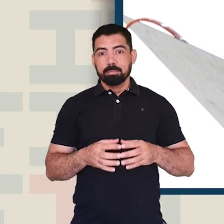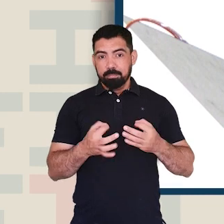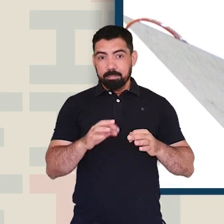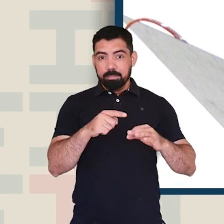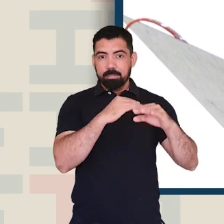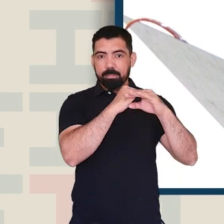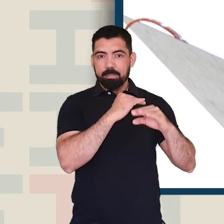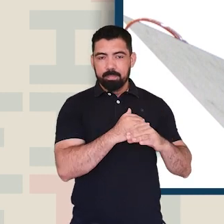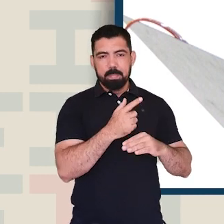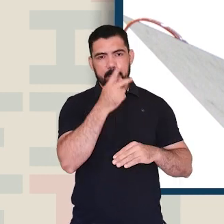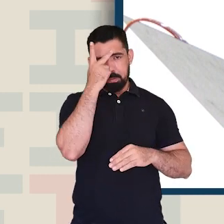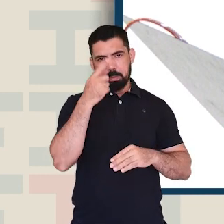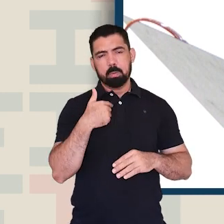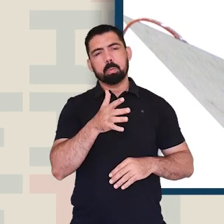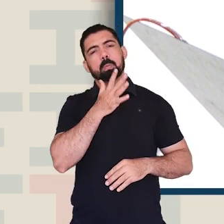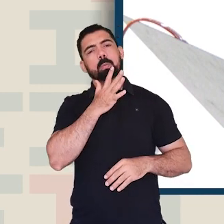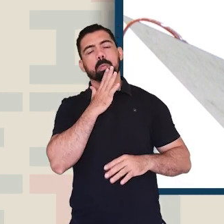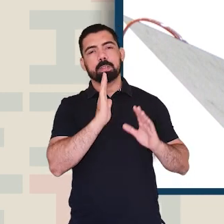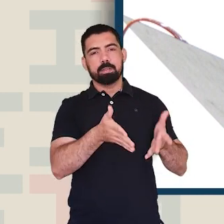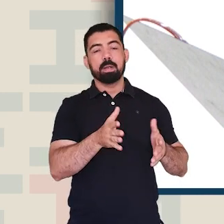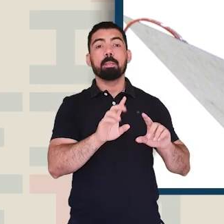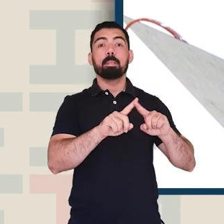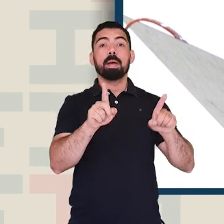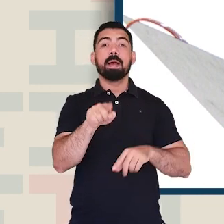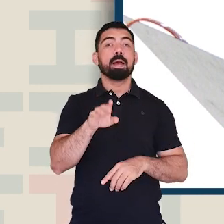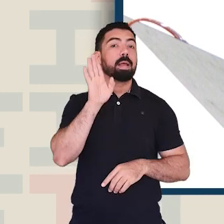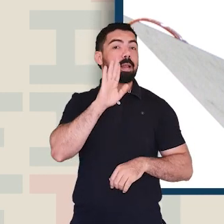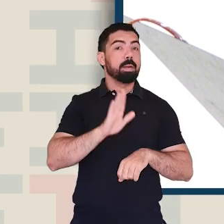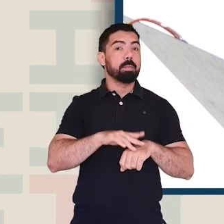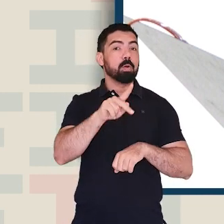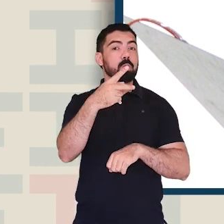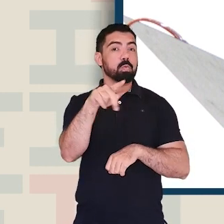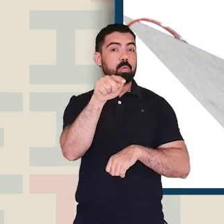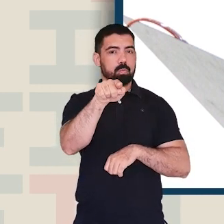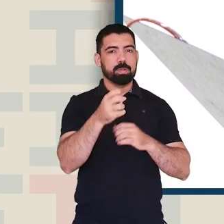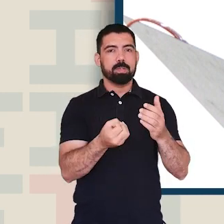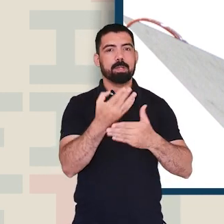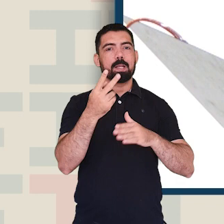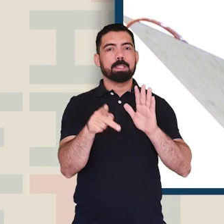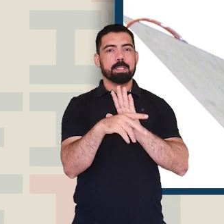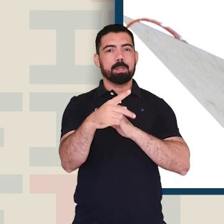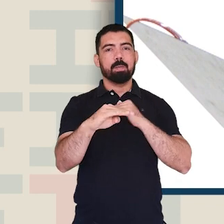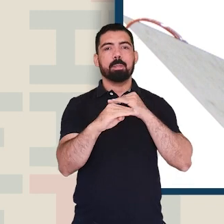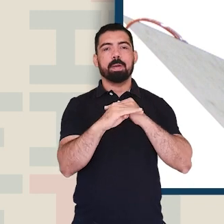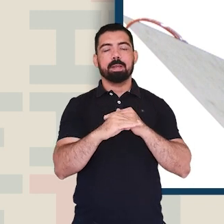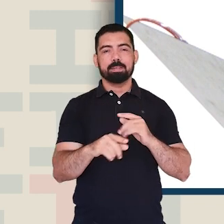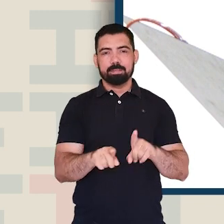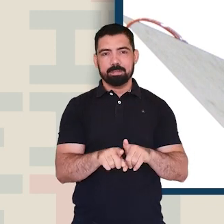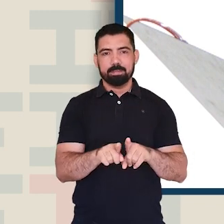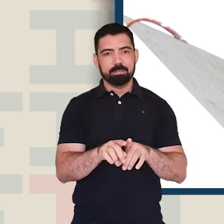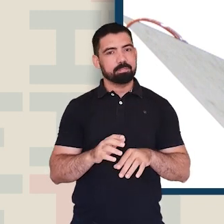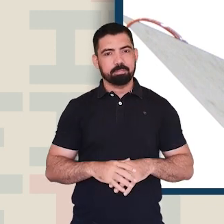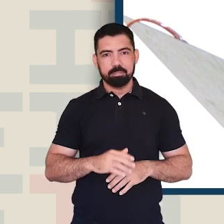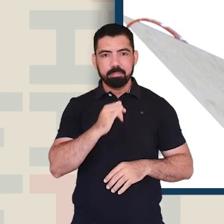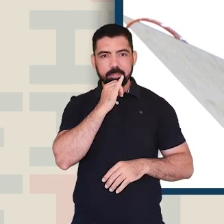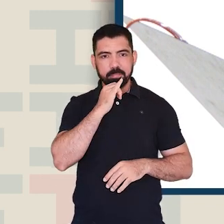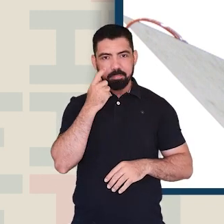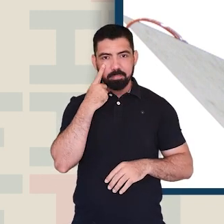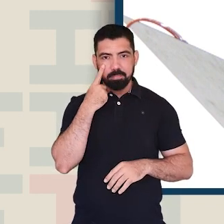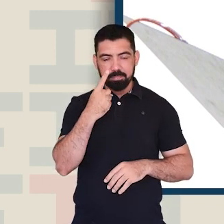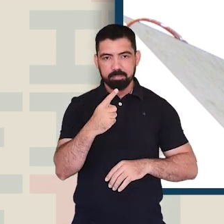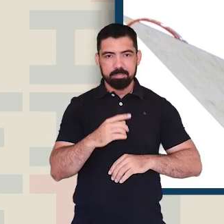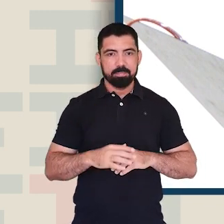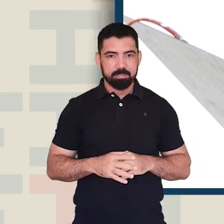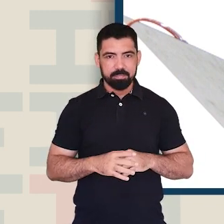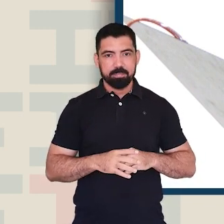Né? Aqueles padrões que são tão conhecidos, mas é legal também que você crie os seus, né? Você pegar os